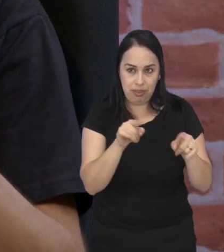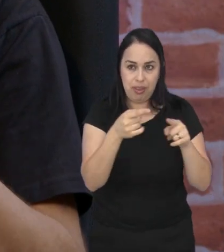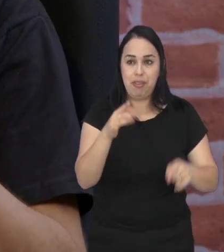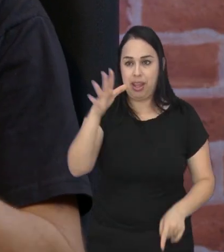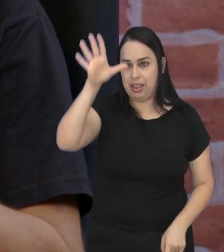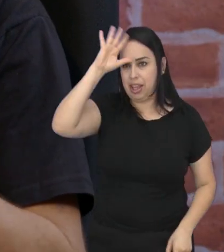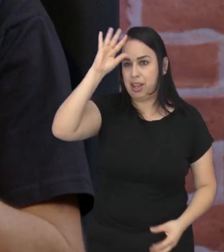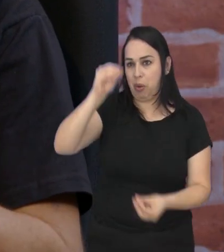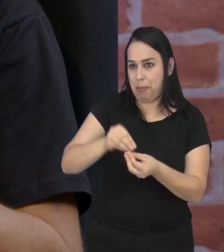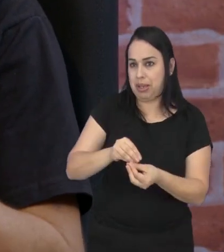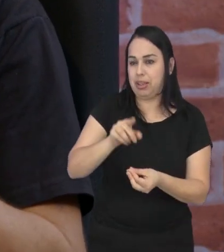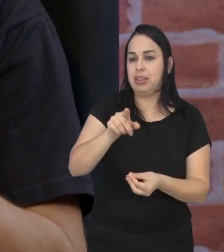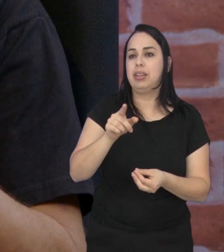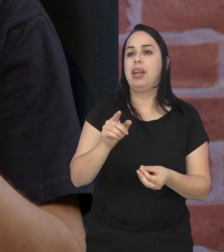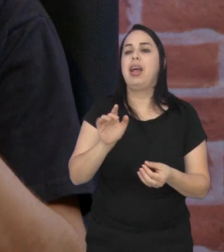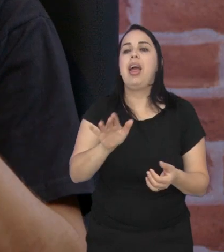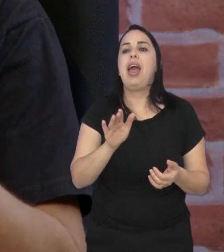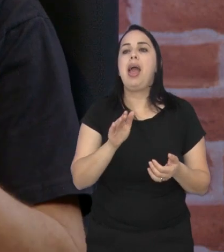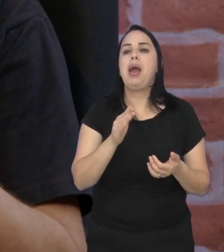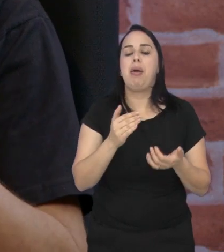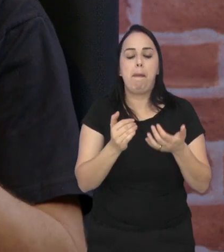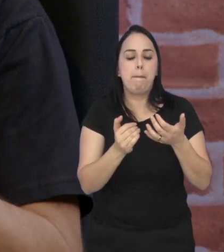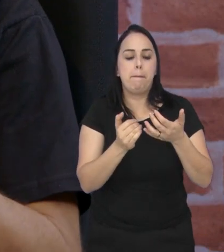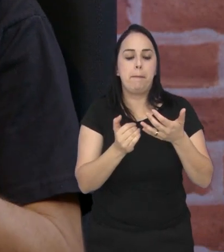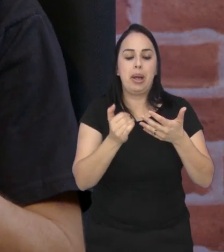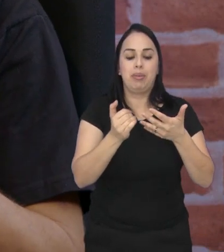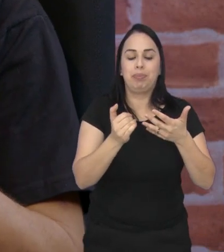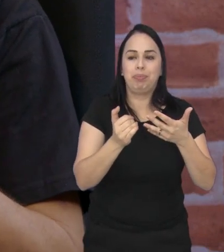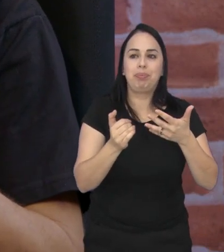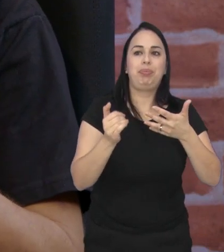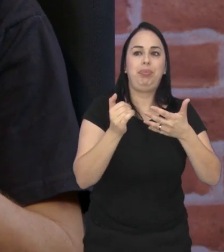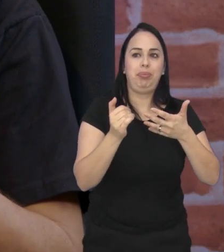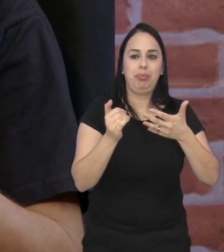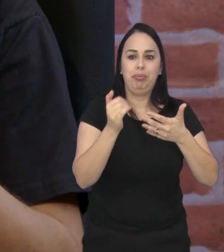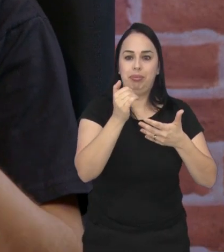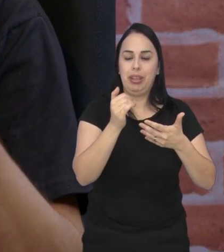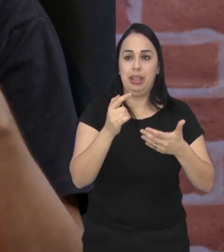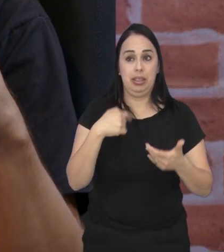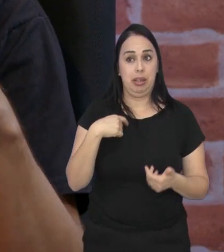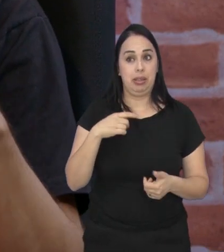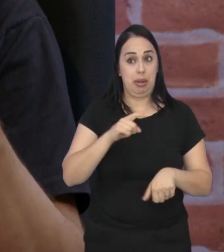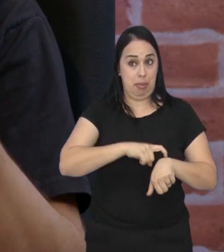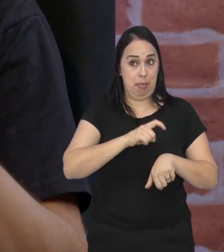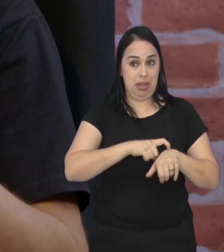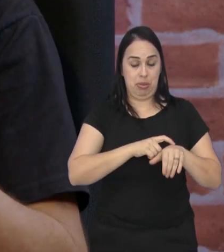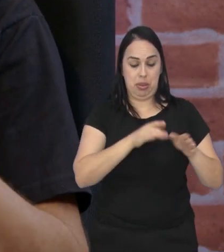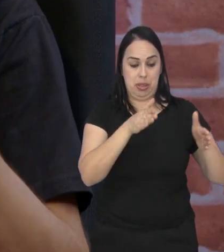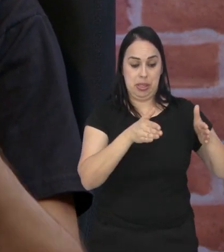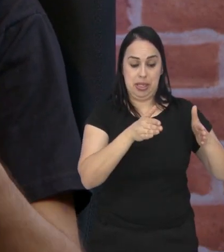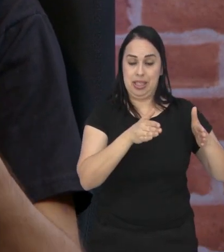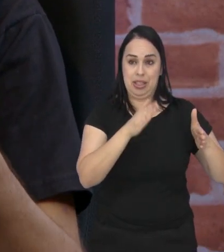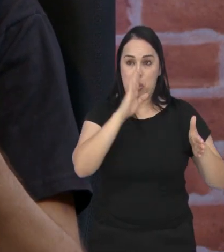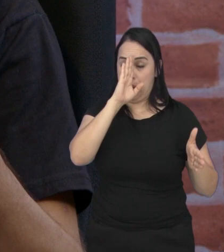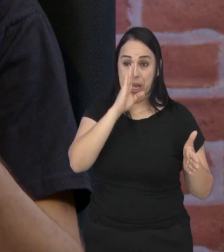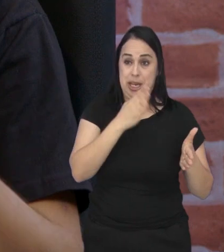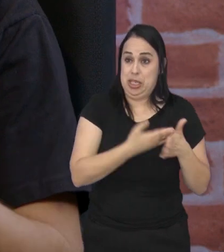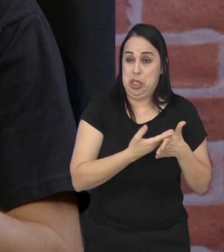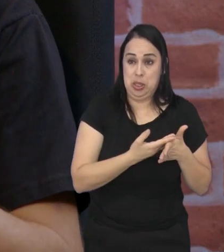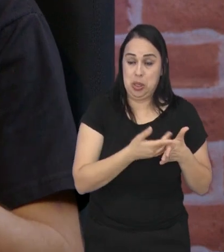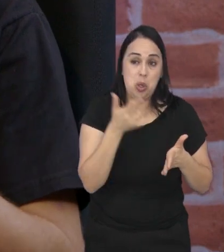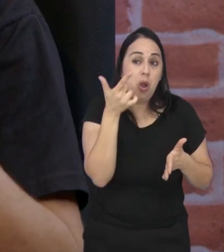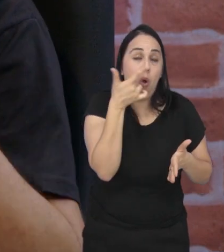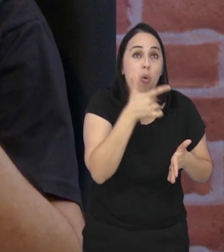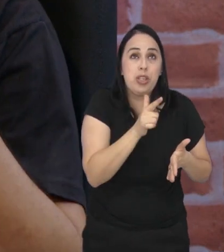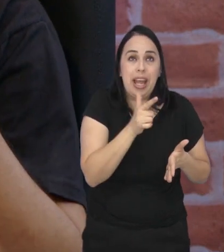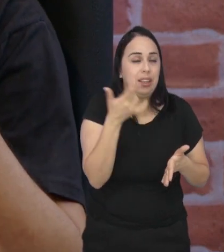esse programa agora, vai entender o que eu tô falando. O músico, ele tem etapas. Então, assim, tem aquele momento que você não acredita que você vai